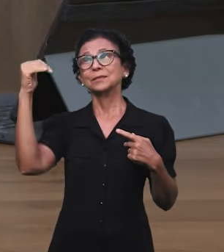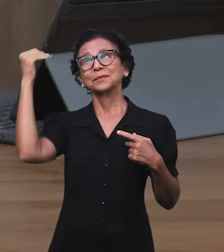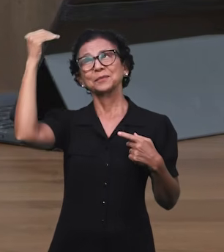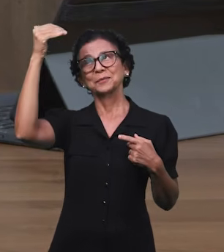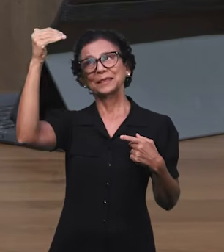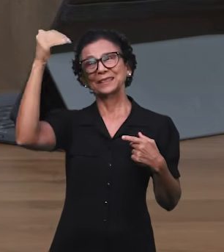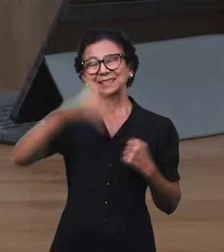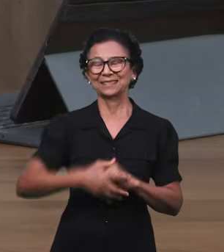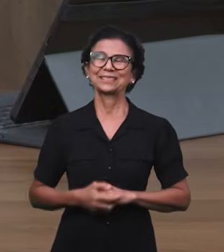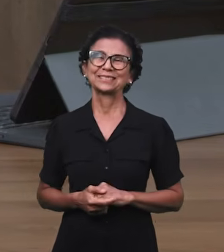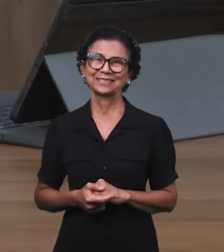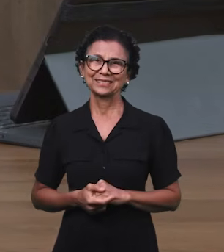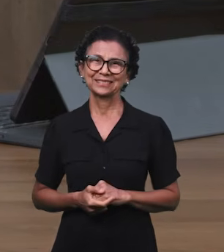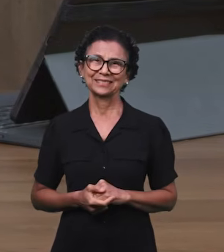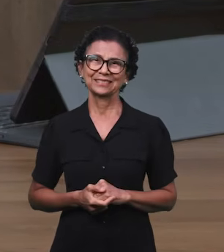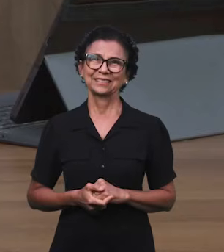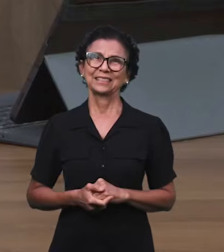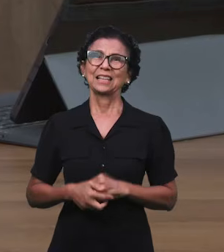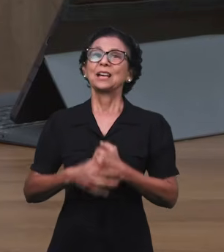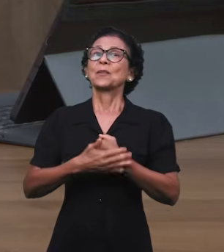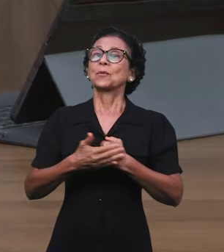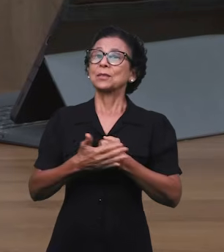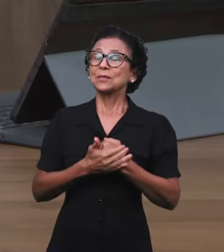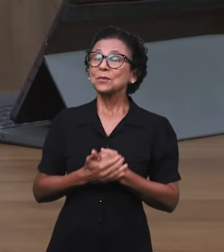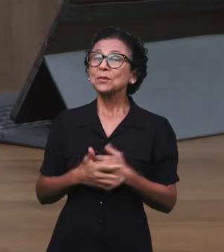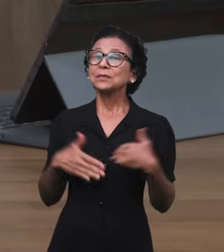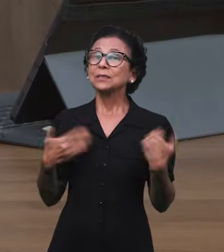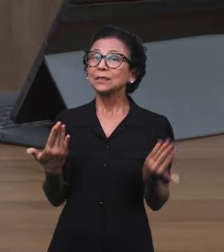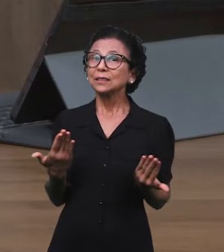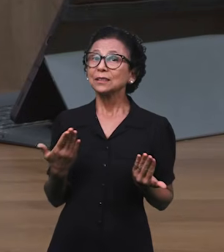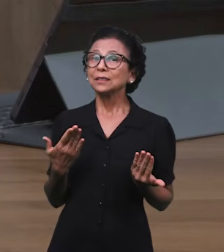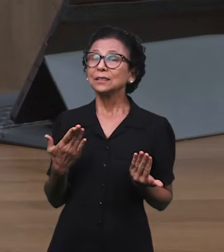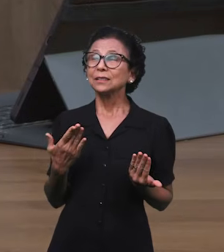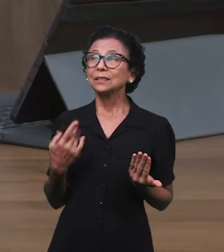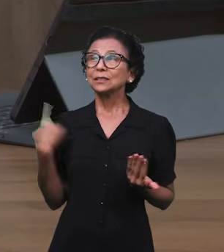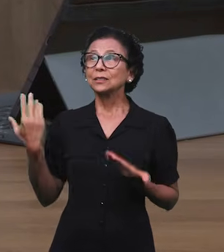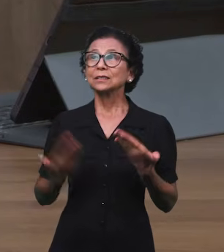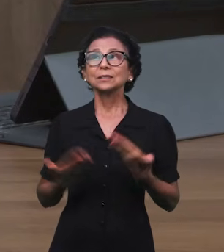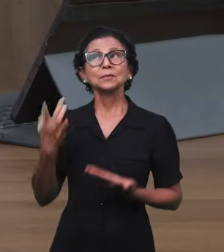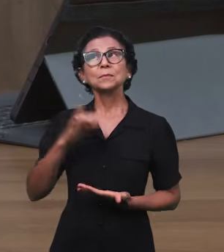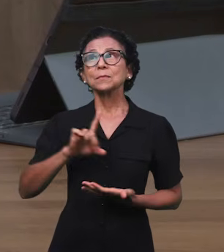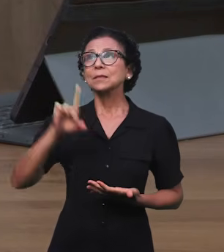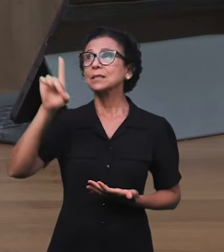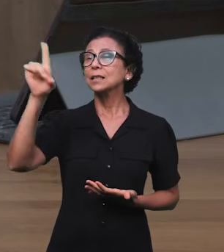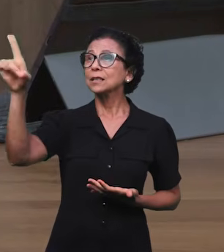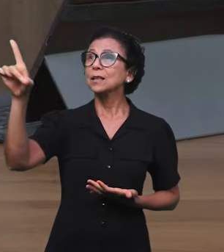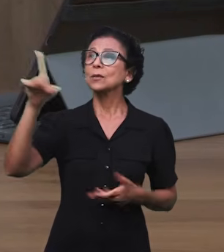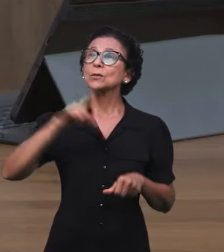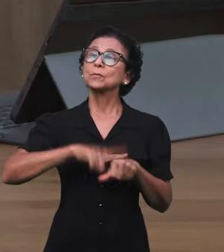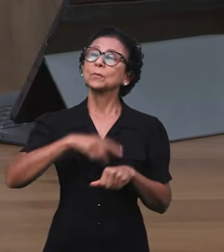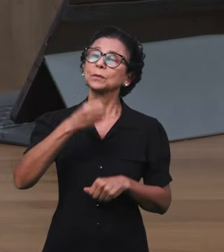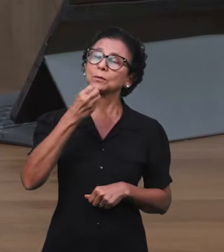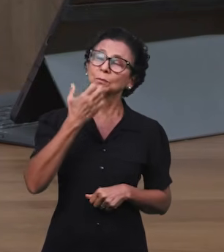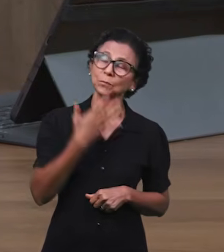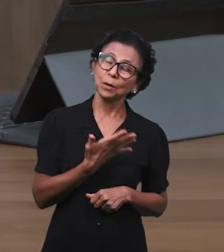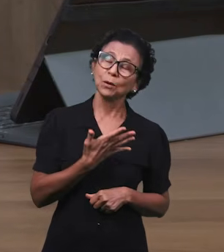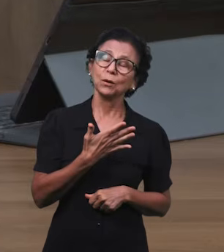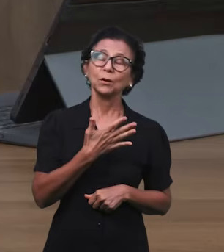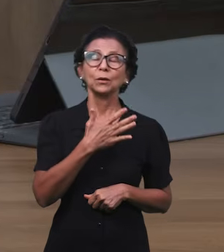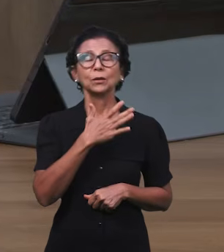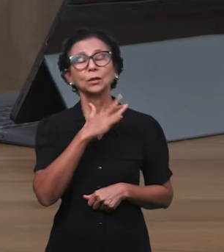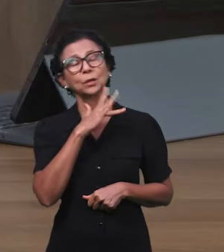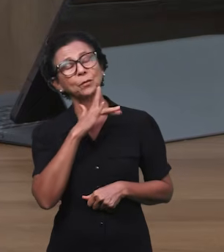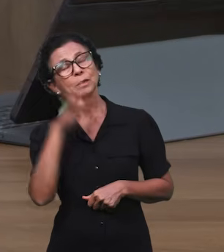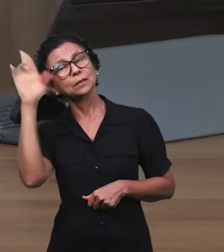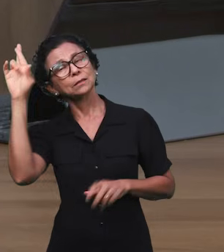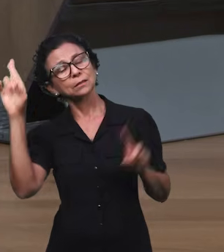que nós servimos ao Deus dos dias bons, mas ao Deus dos dias ruins, Ele também está